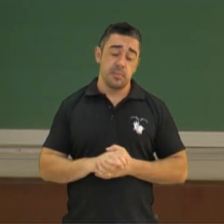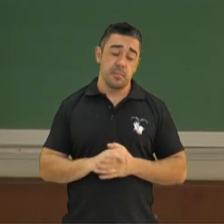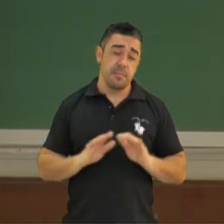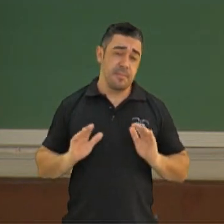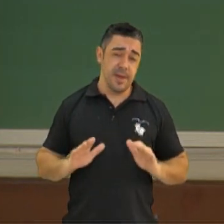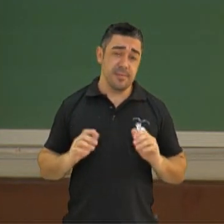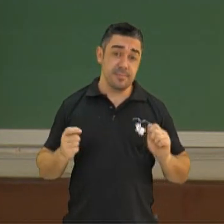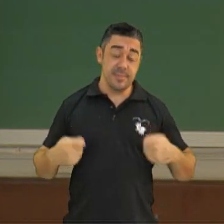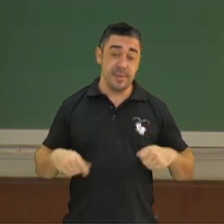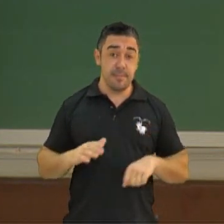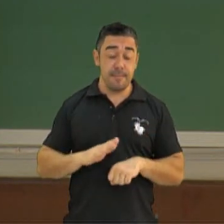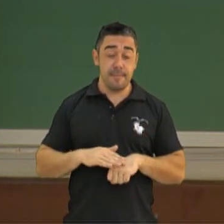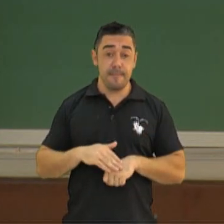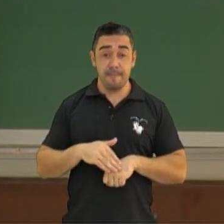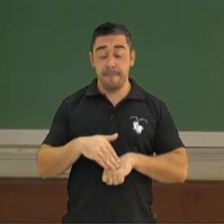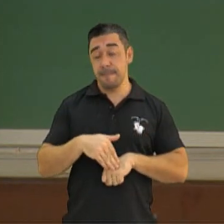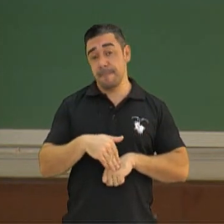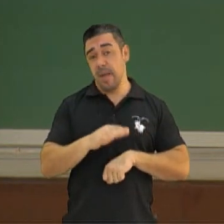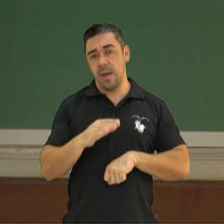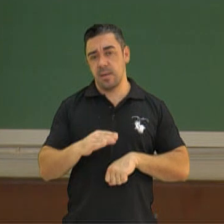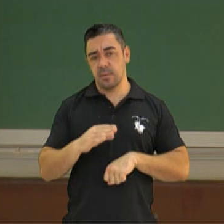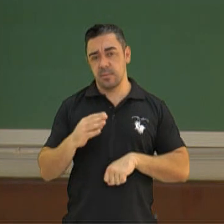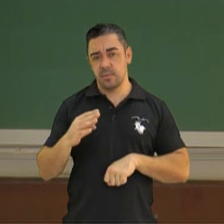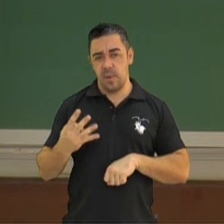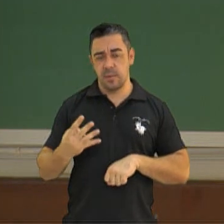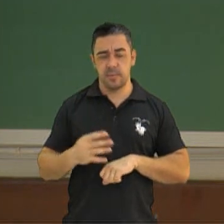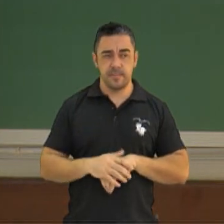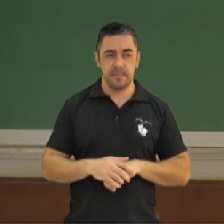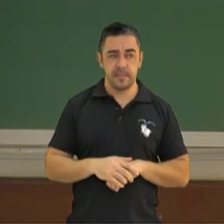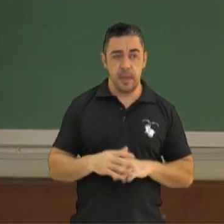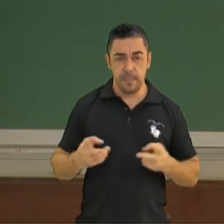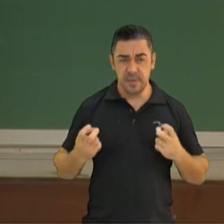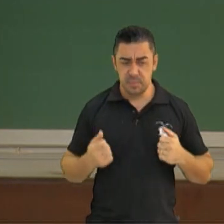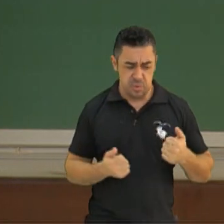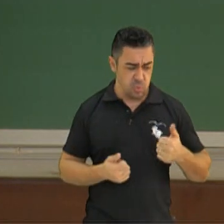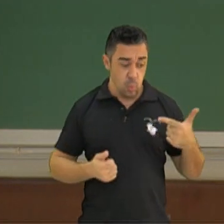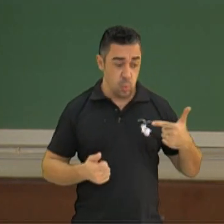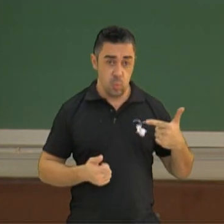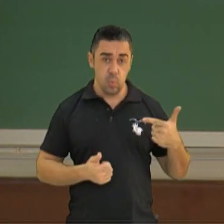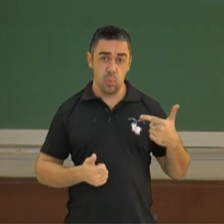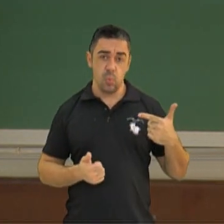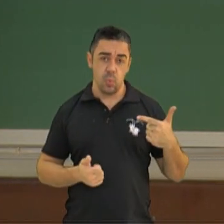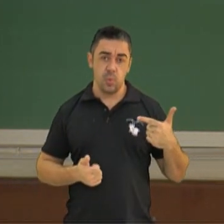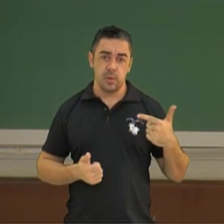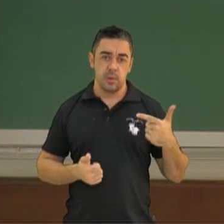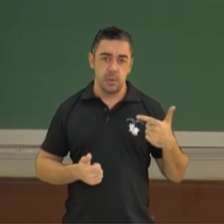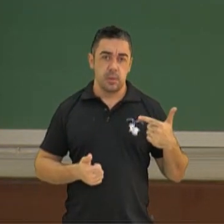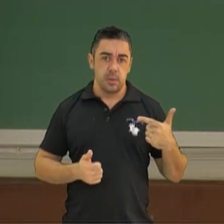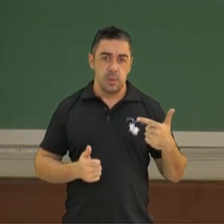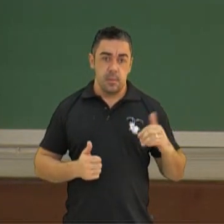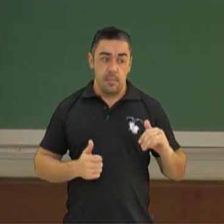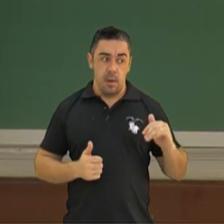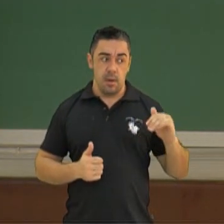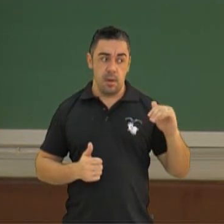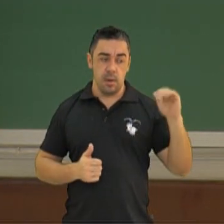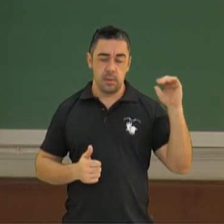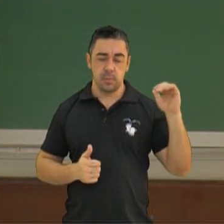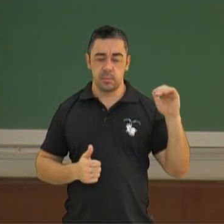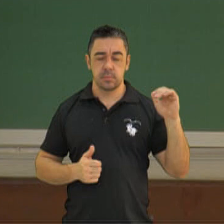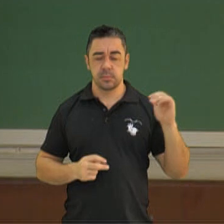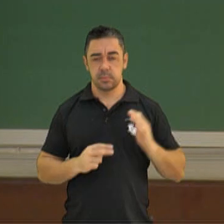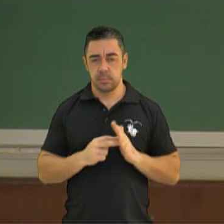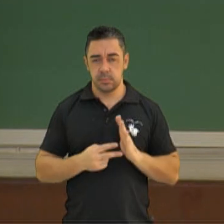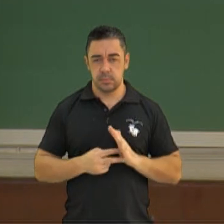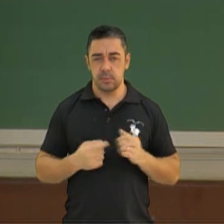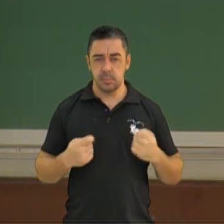mas precisa mais ainda do que 4. E repare que tem até 12 ali, né? Então, foi aumentando, então tem que